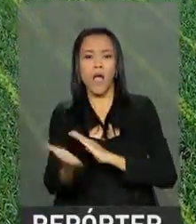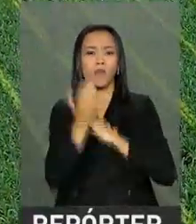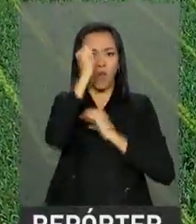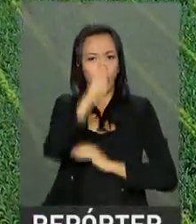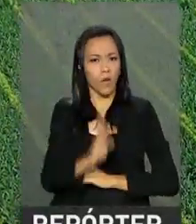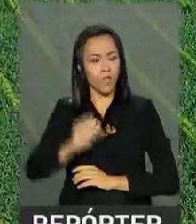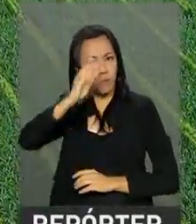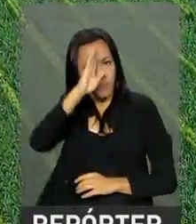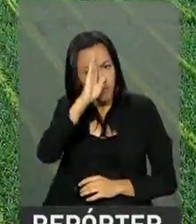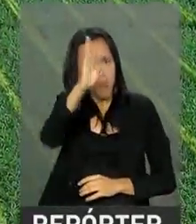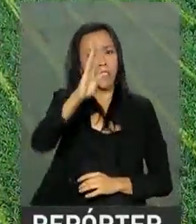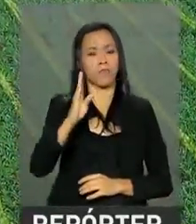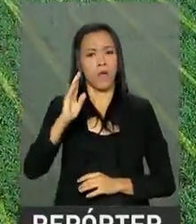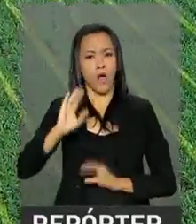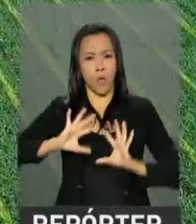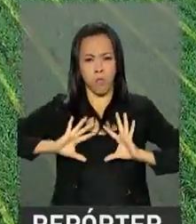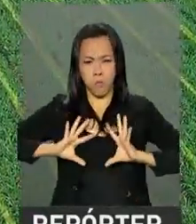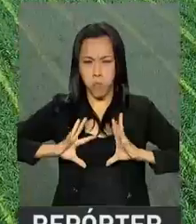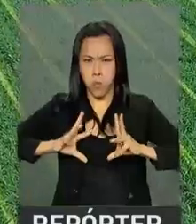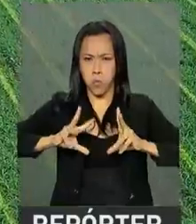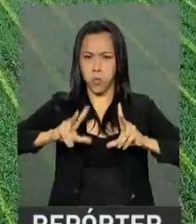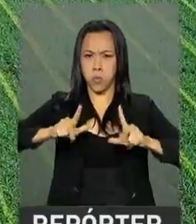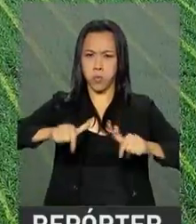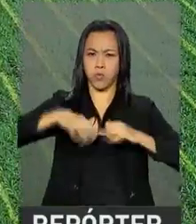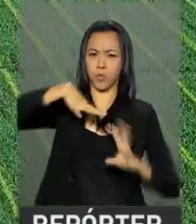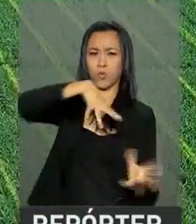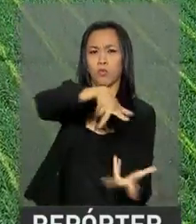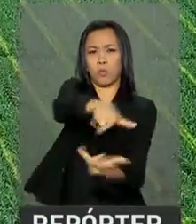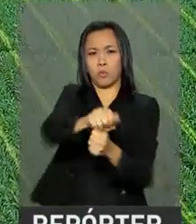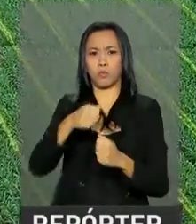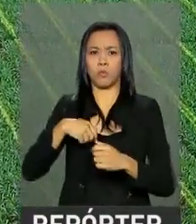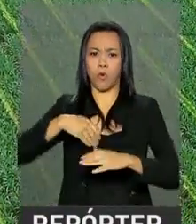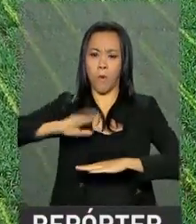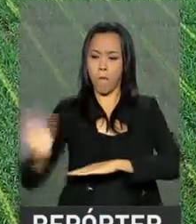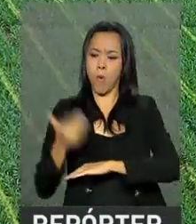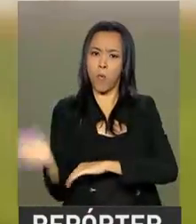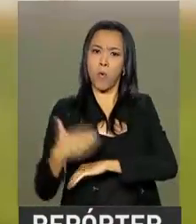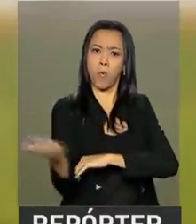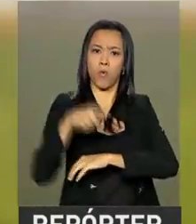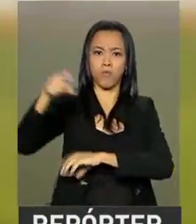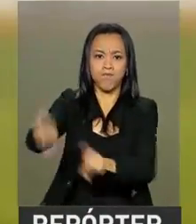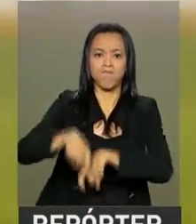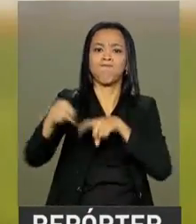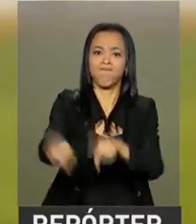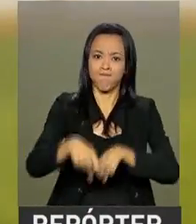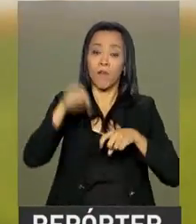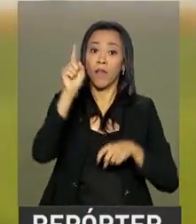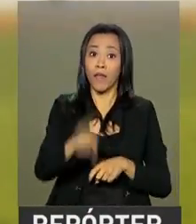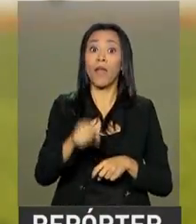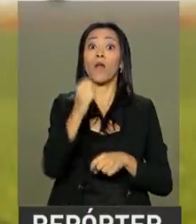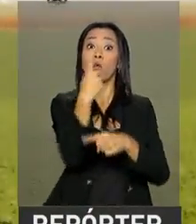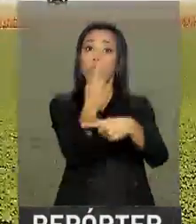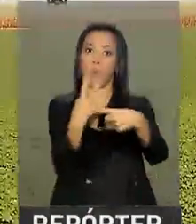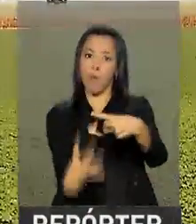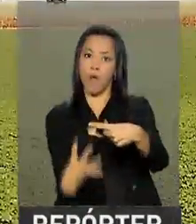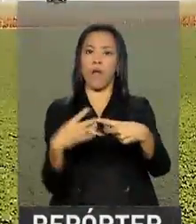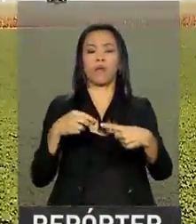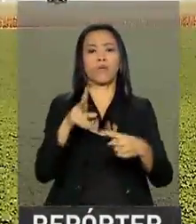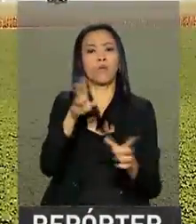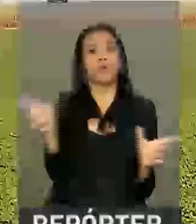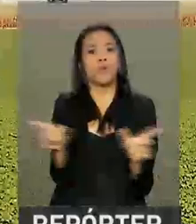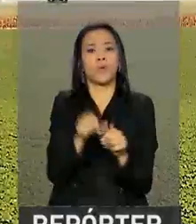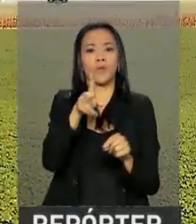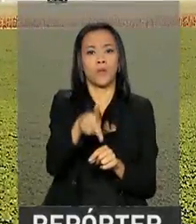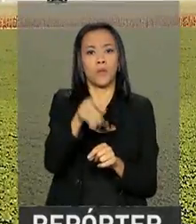como um dos principais produtores agrícolas do mundo para impulsionar o setor que responde por cerca de 1/4 do PIB